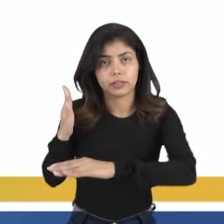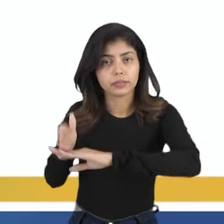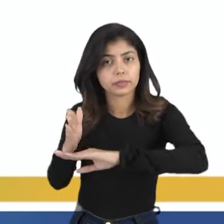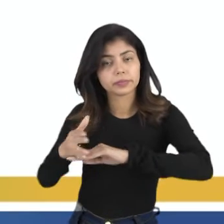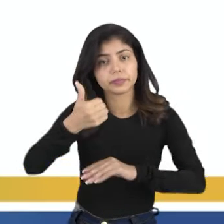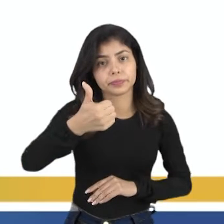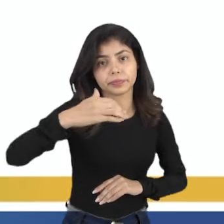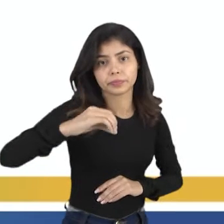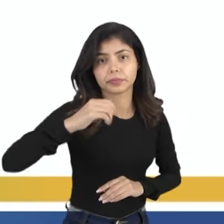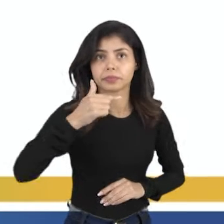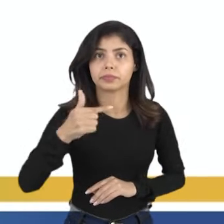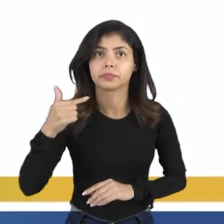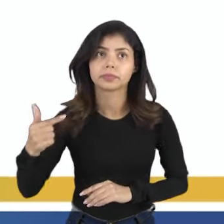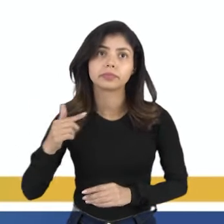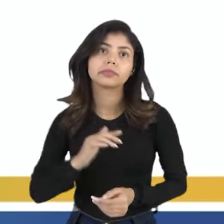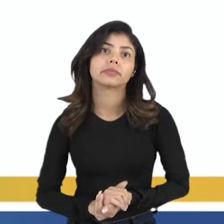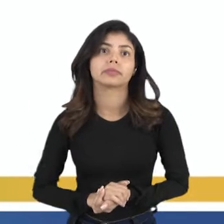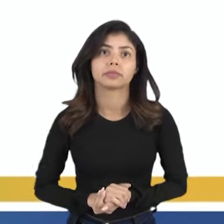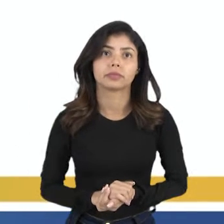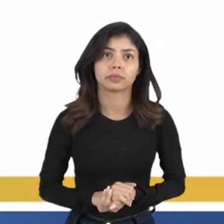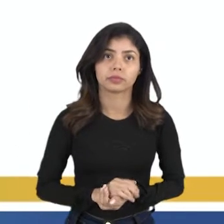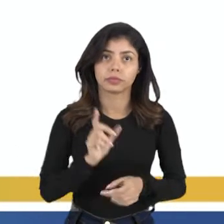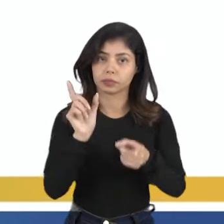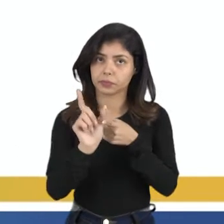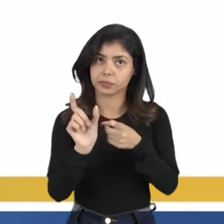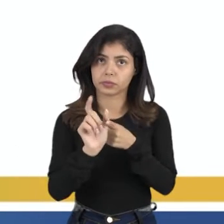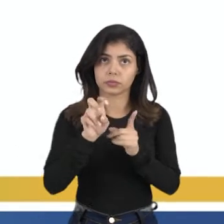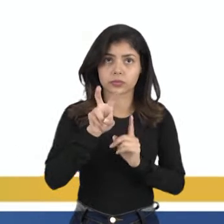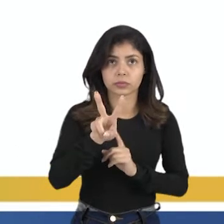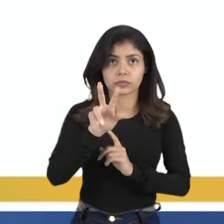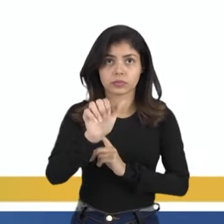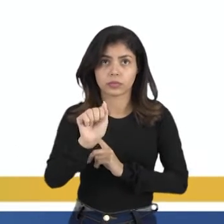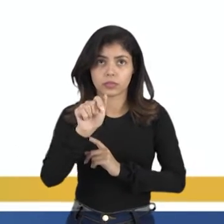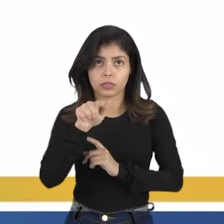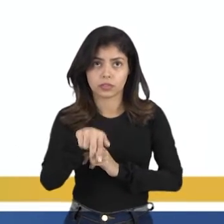1922. A palavra vanguarda, do